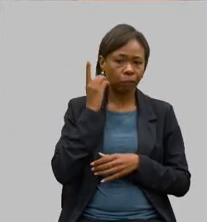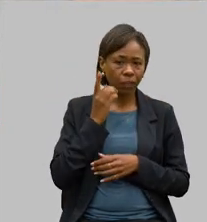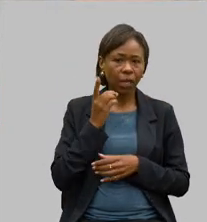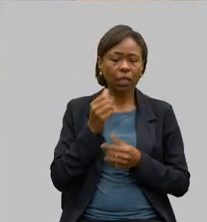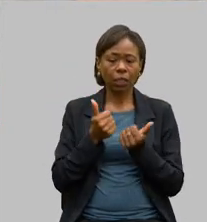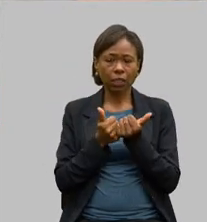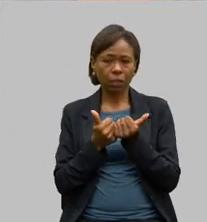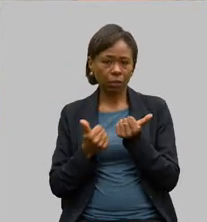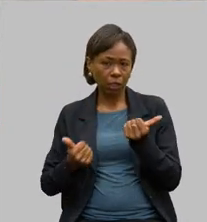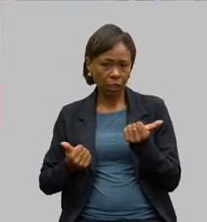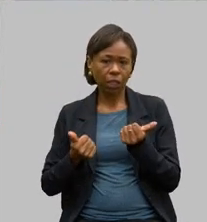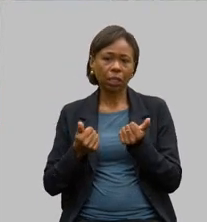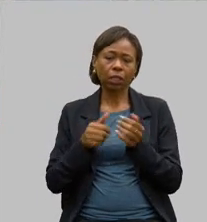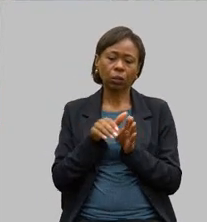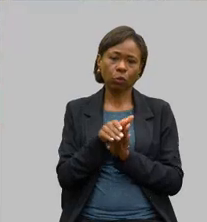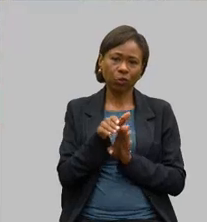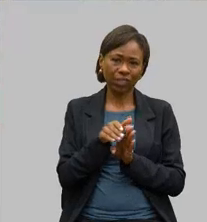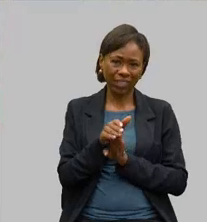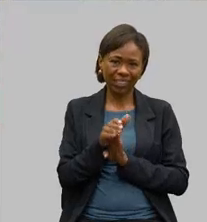e